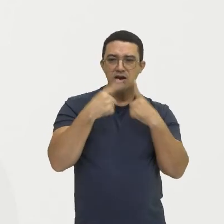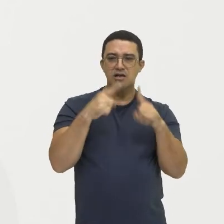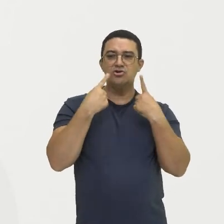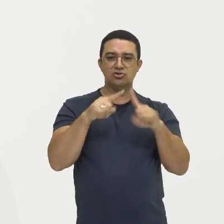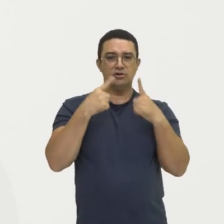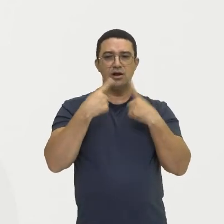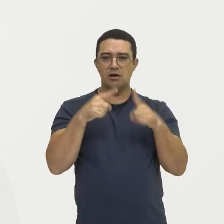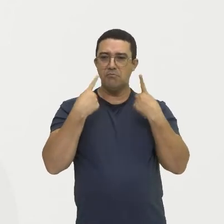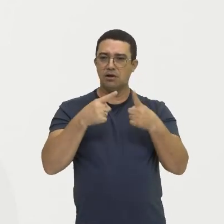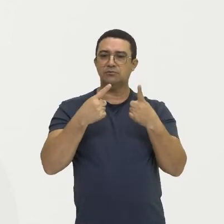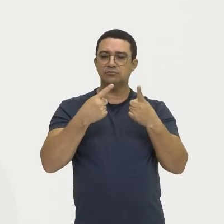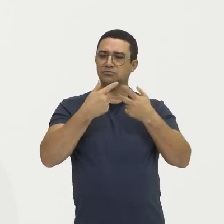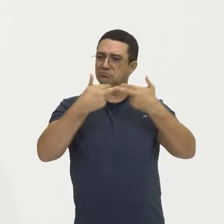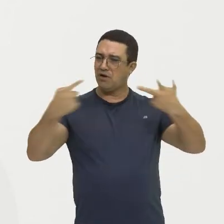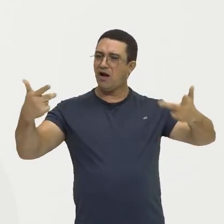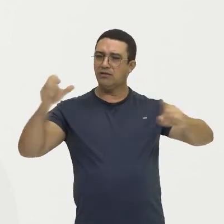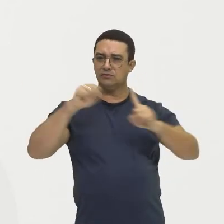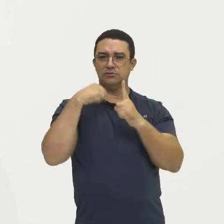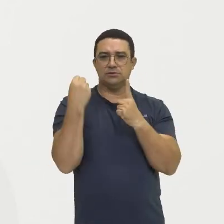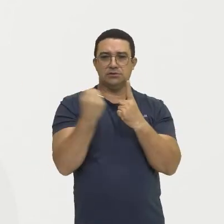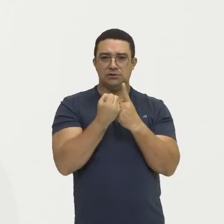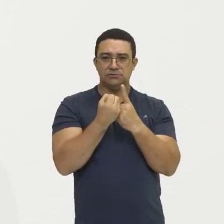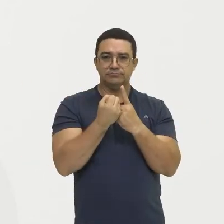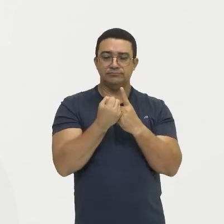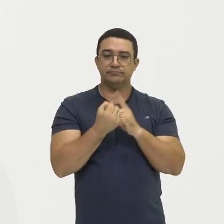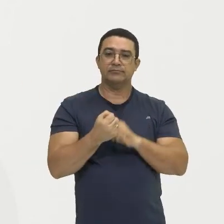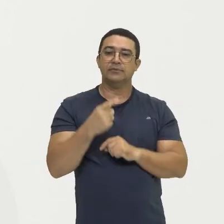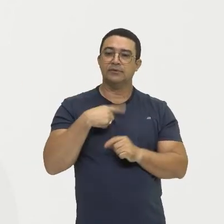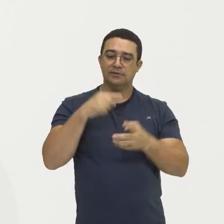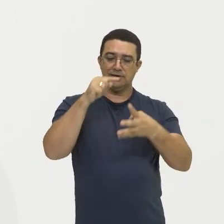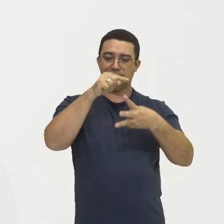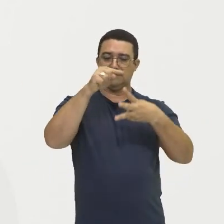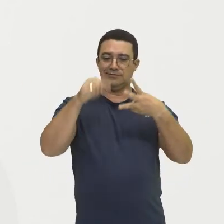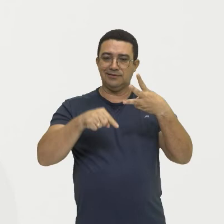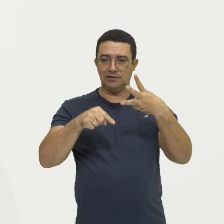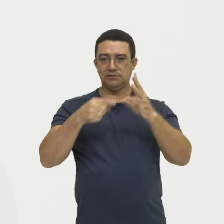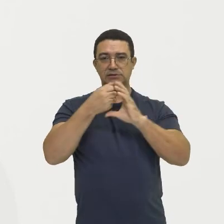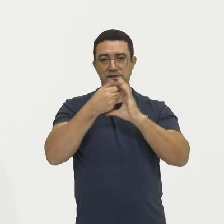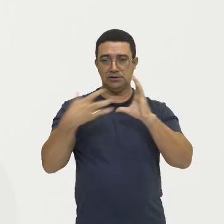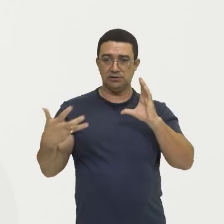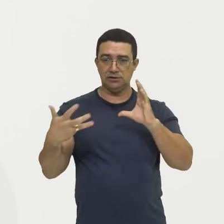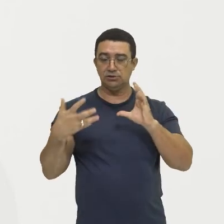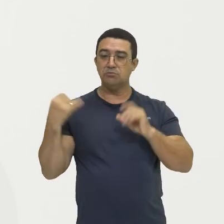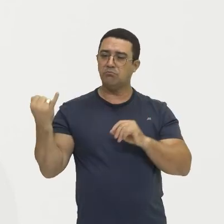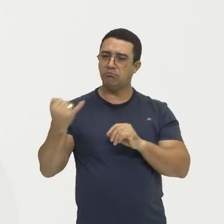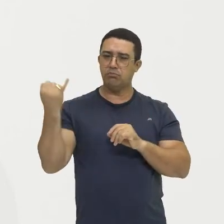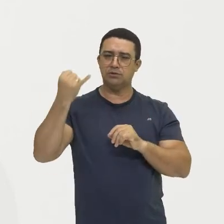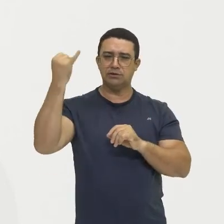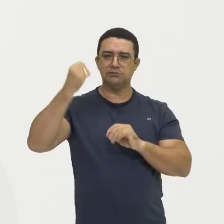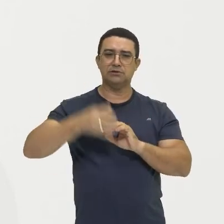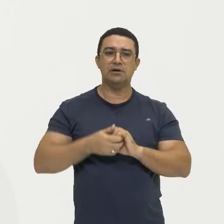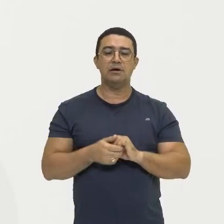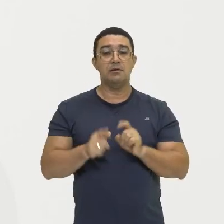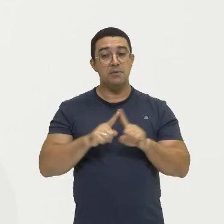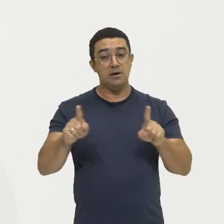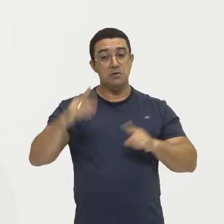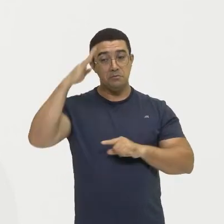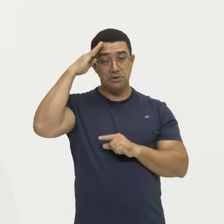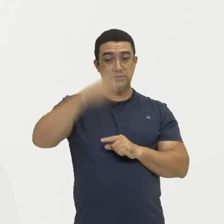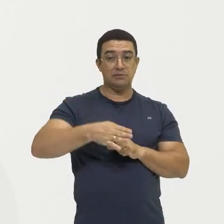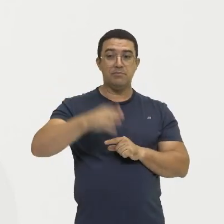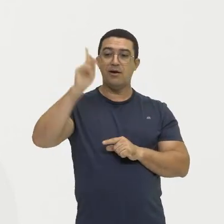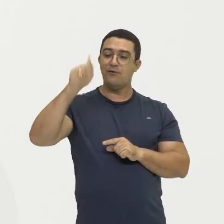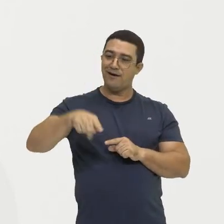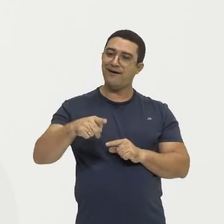chocoso e satírico. Então, observe que ele vai ter essas 3 características aí importantes, né? Mas o principal deles é